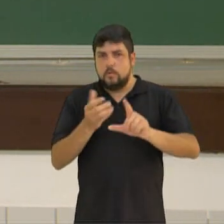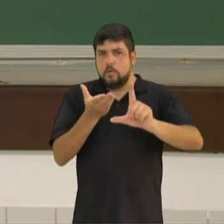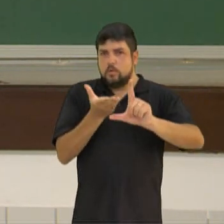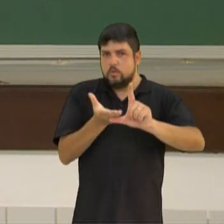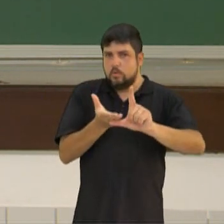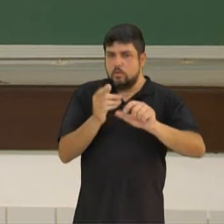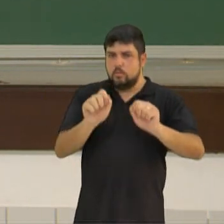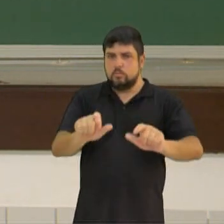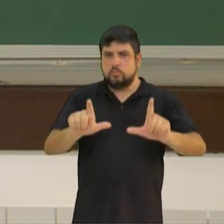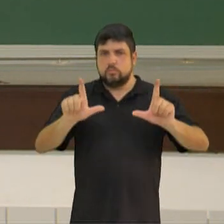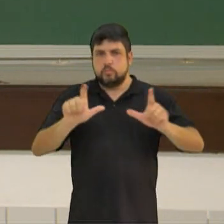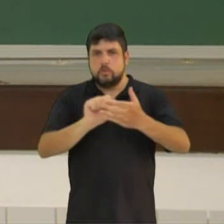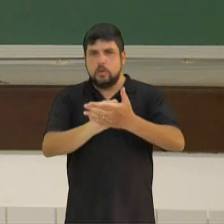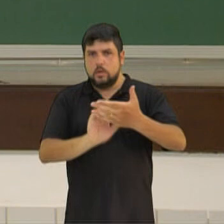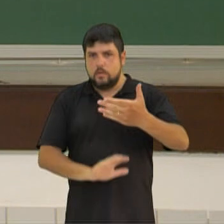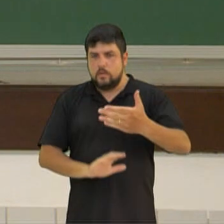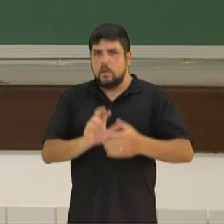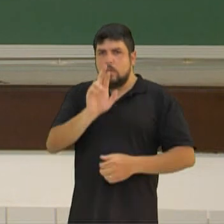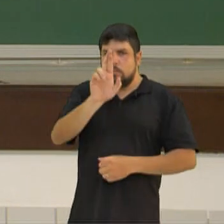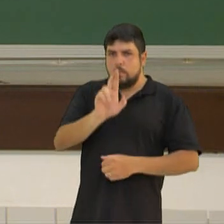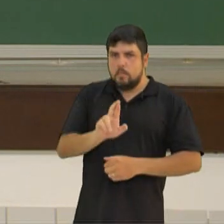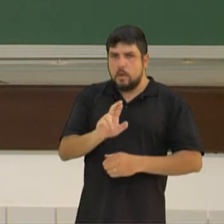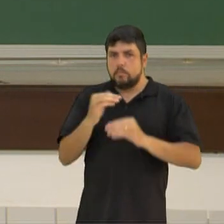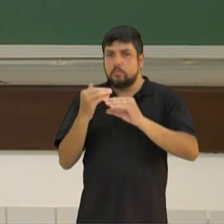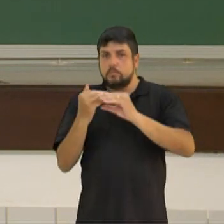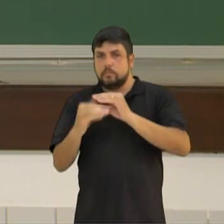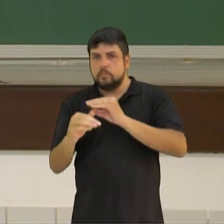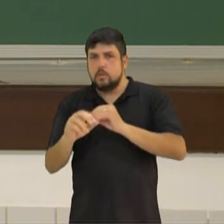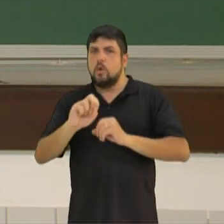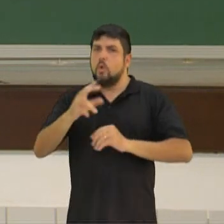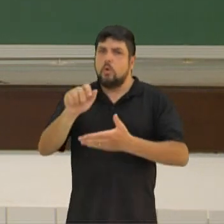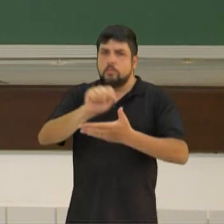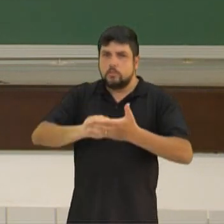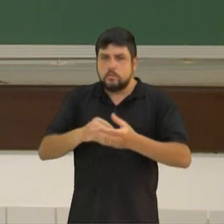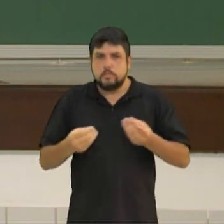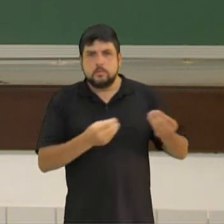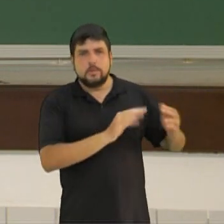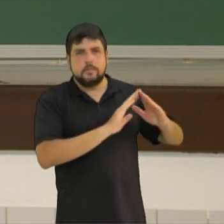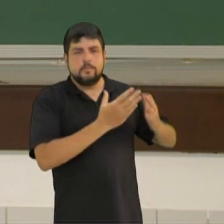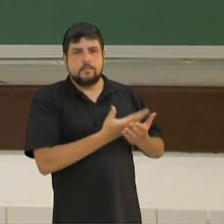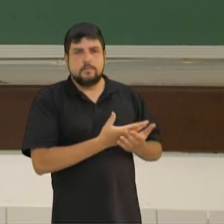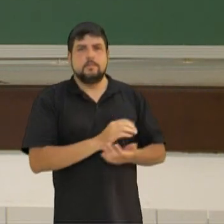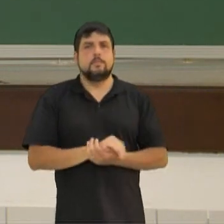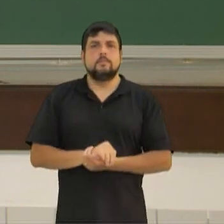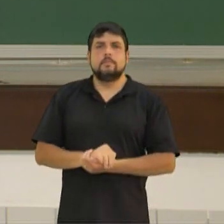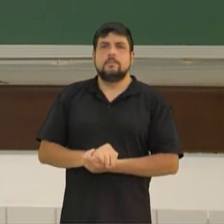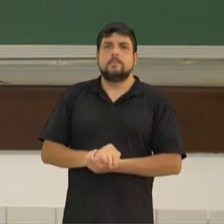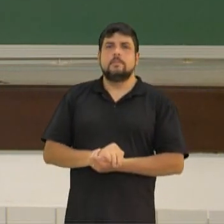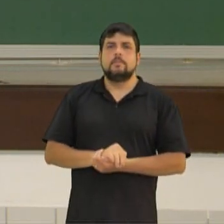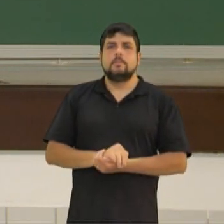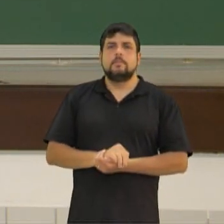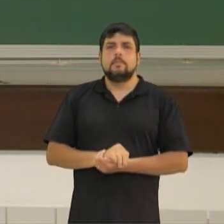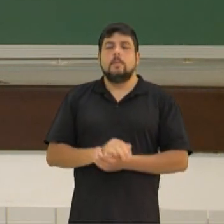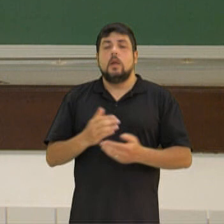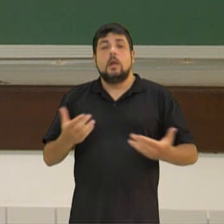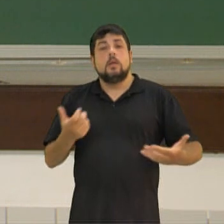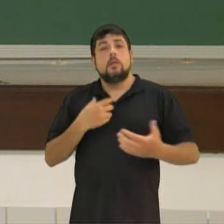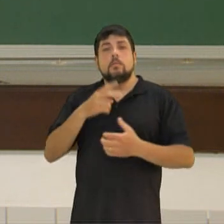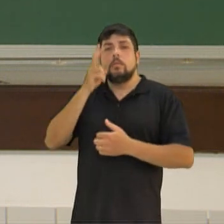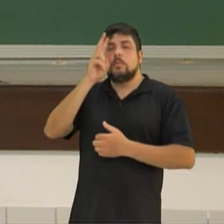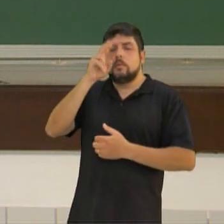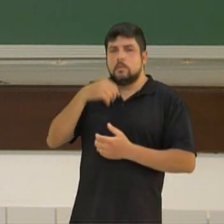lá do Classroom ou entregue a atividade impressa na escola. Vamos começar? Então, relembrando um pouquinho. Nas